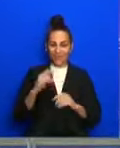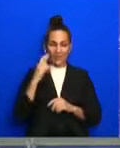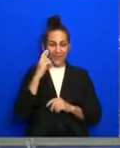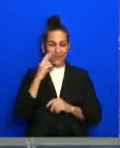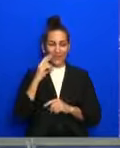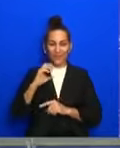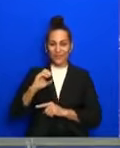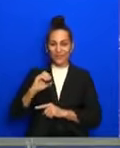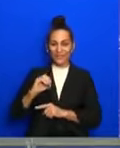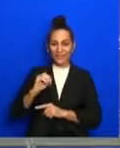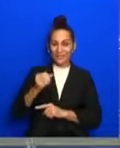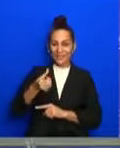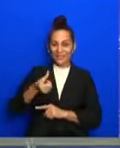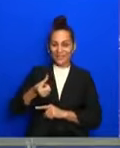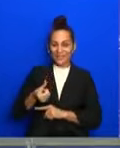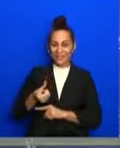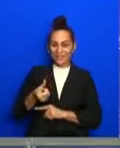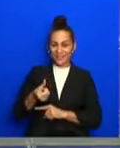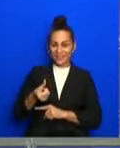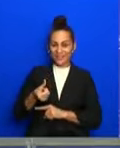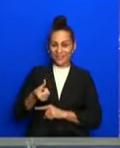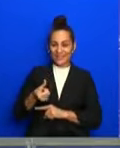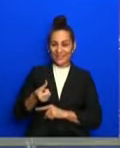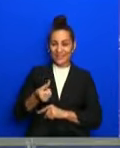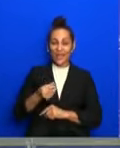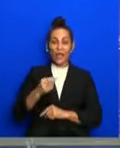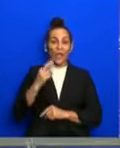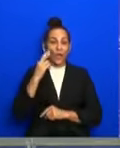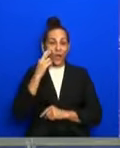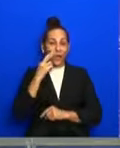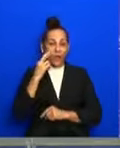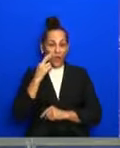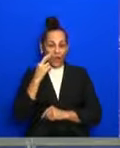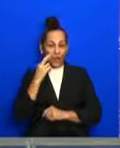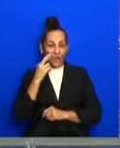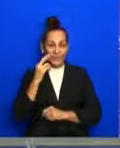rosa 06. Rosa